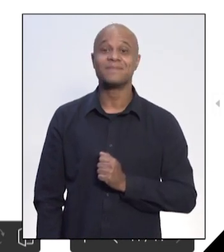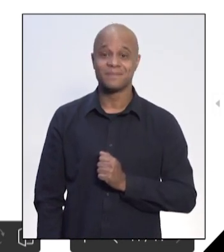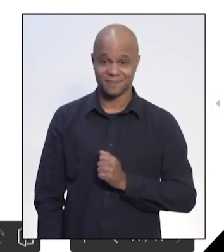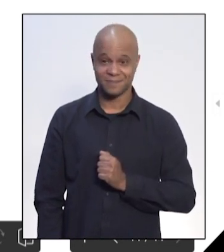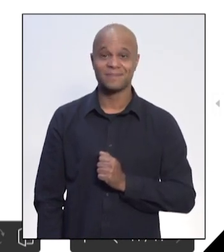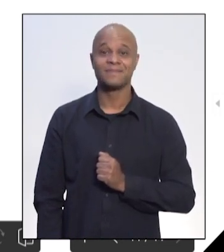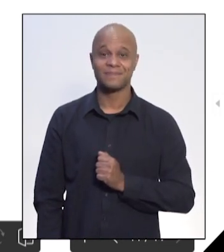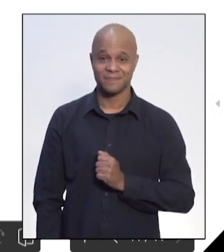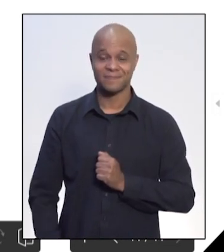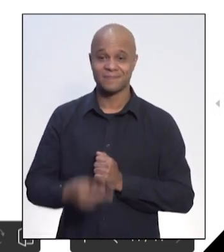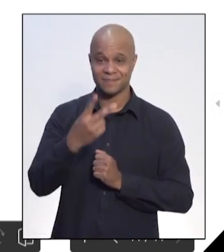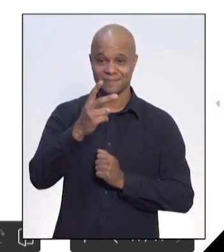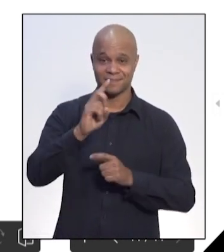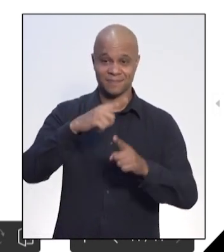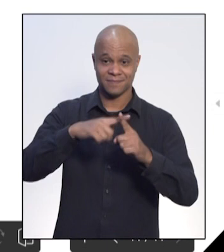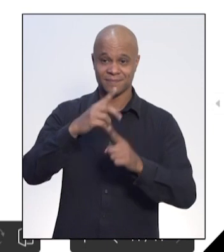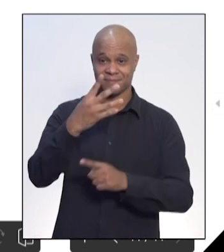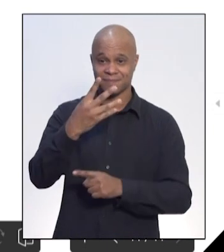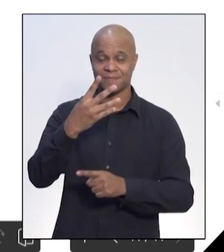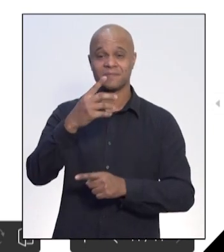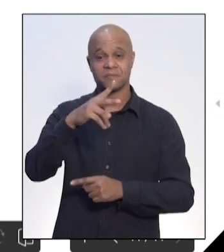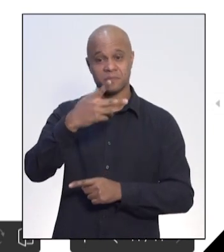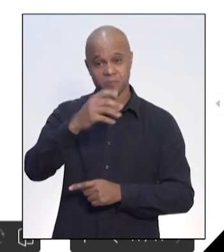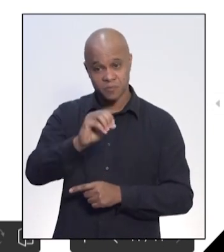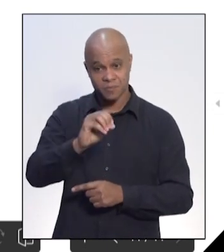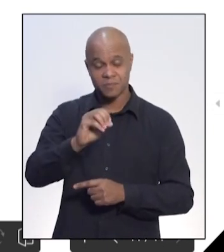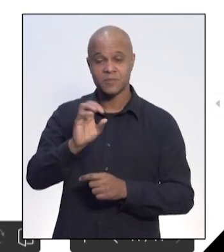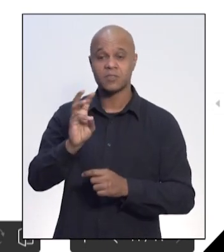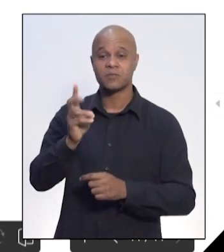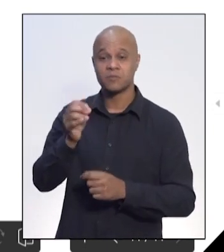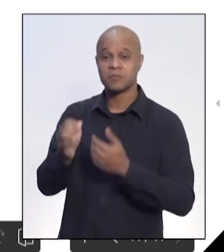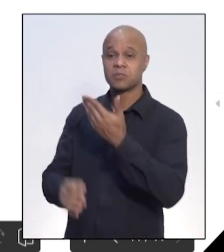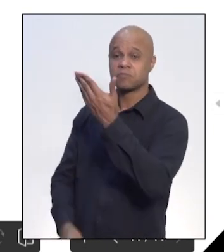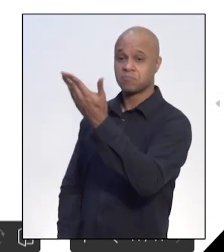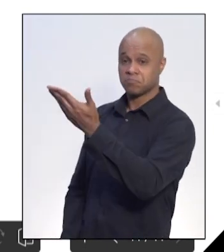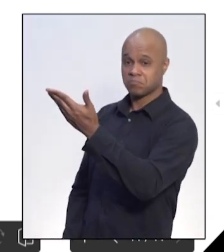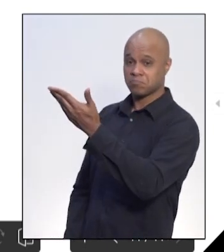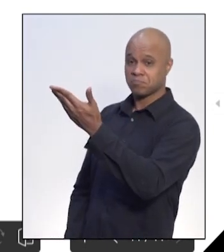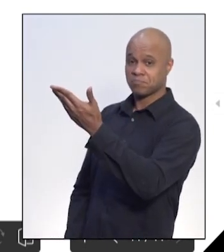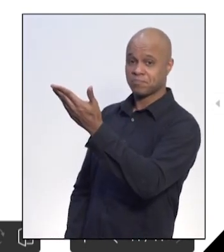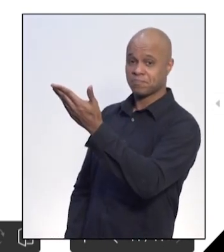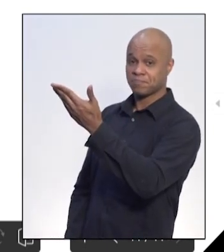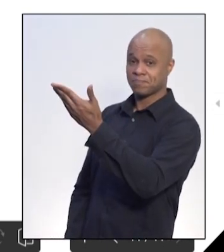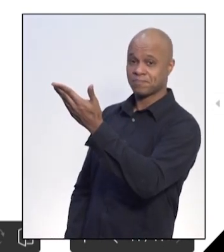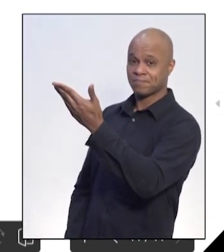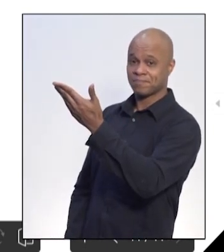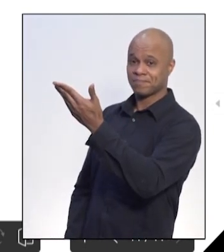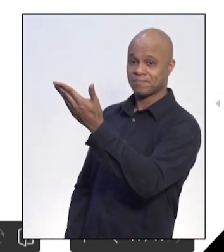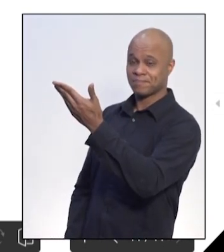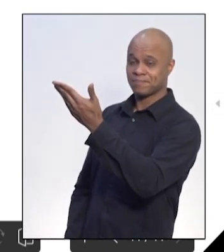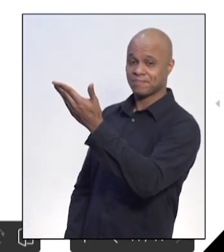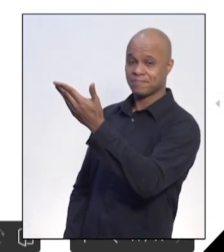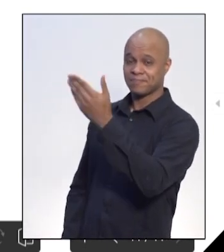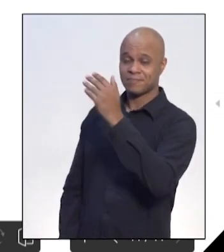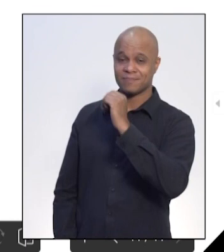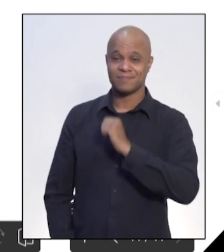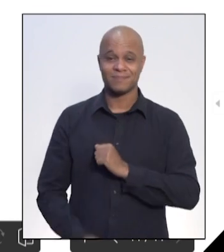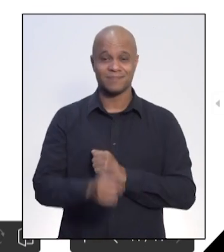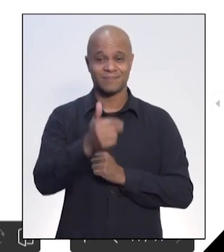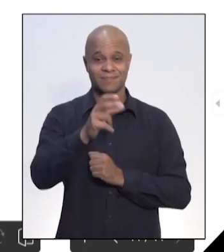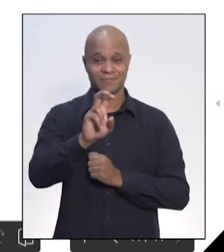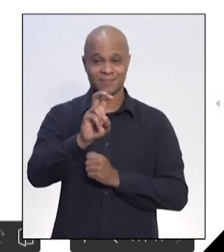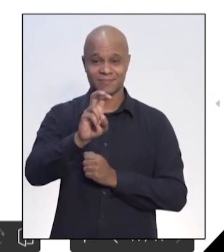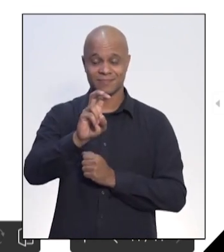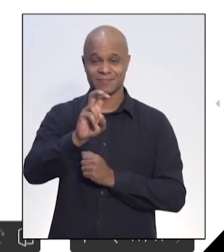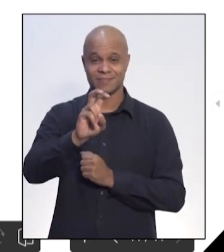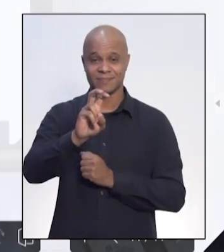4, 20. E não sobrou nada. Quanto que deu? 15. Então, significa que quando a gente tem 15 metros lá